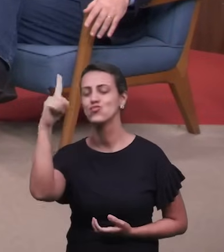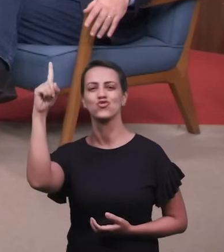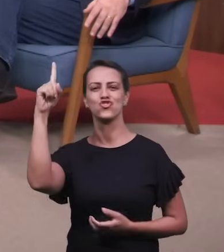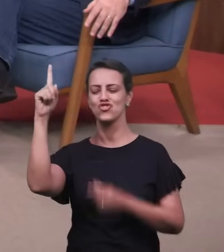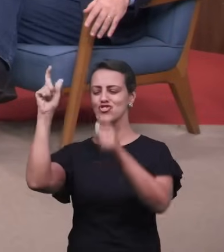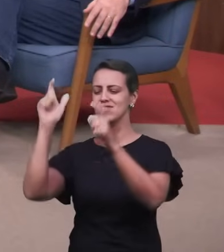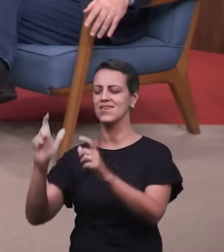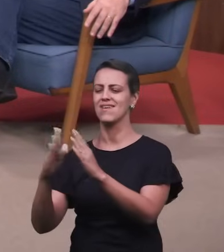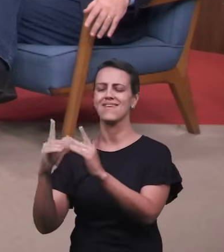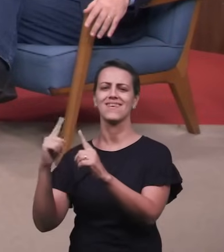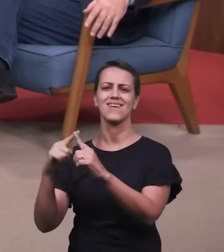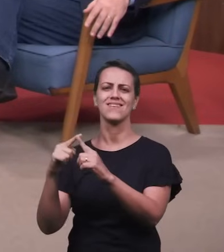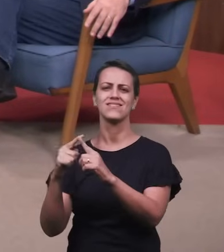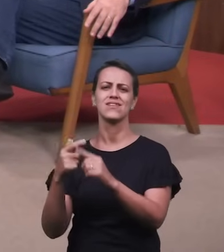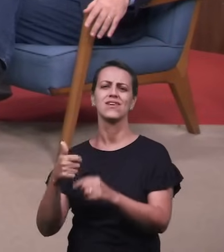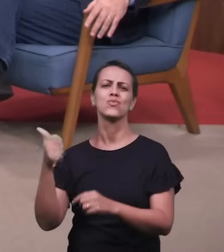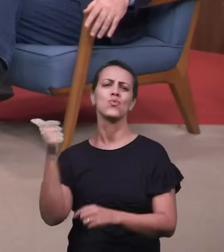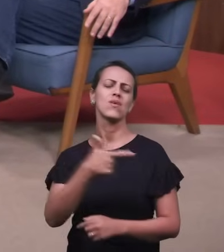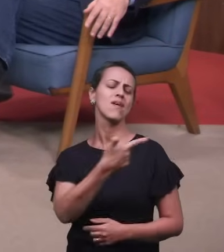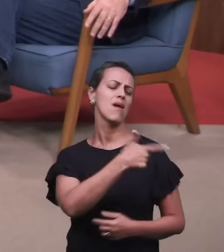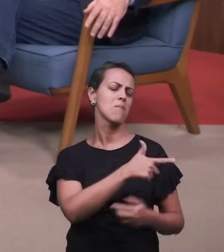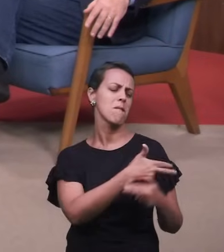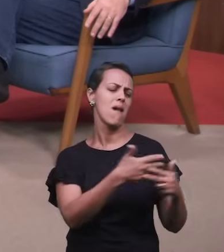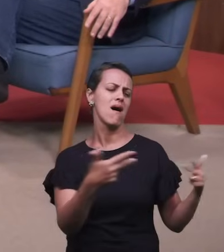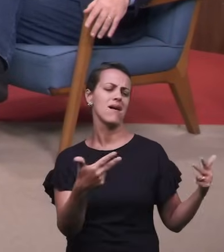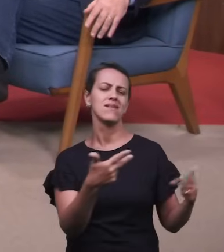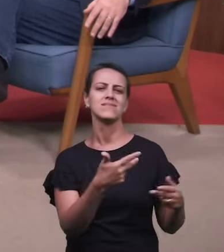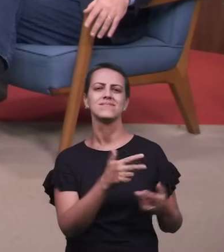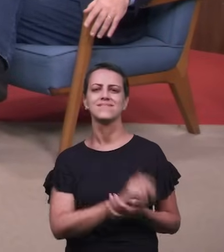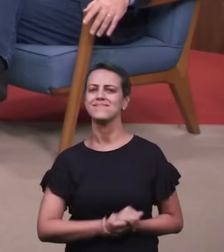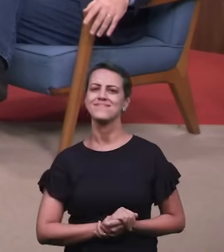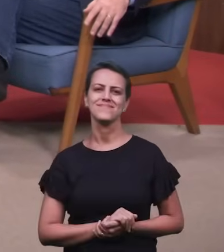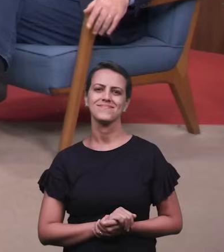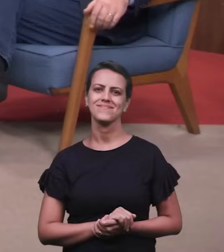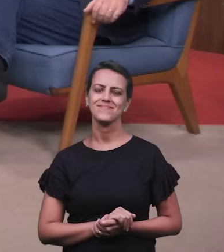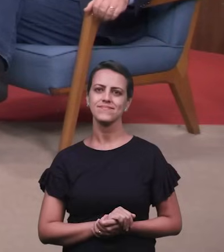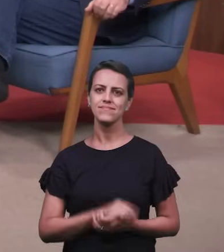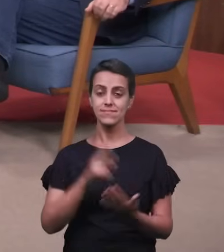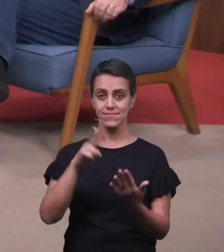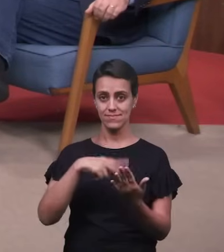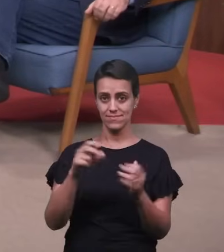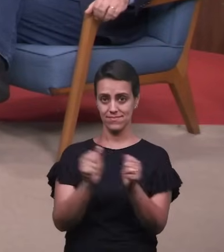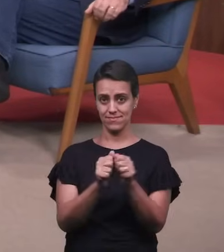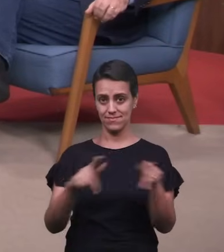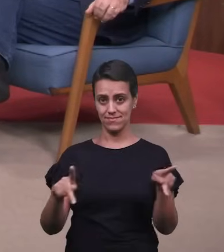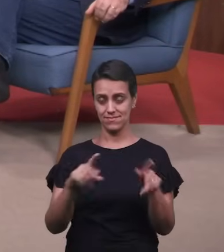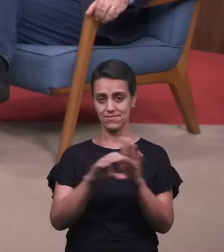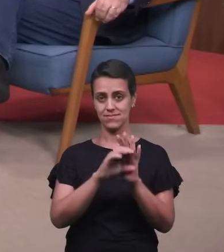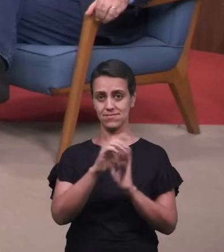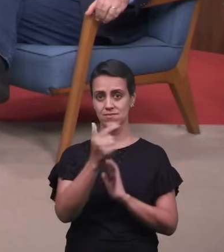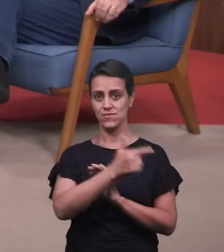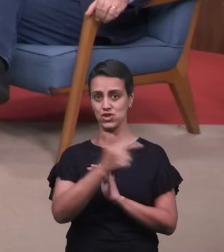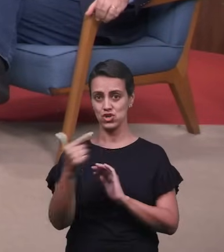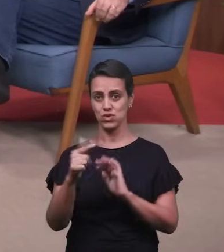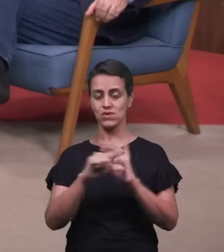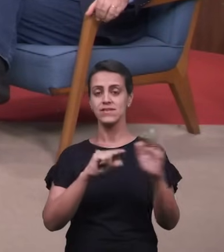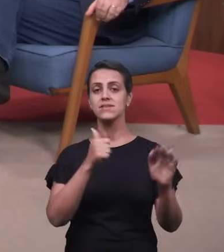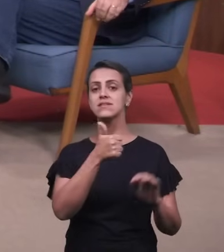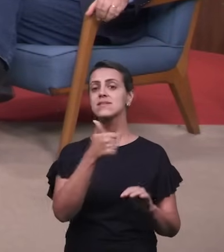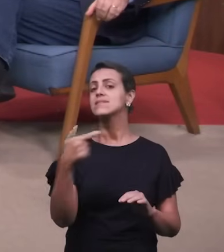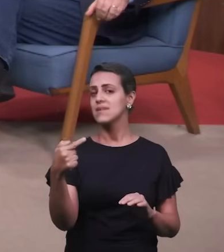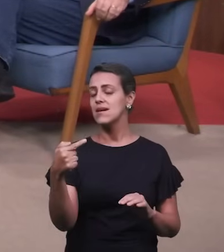Do que outra parte mil. Vamos lá. Agora eu vou ler um texto que eu gosto demais. Apocalipse 22, 17. Acho que